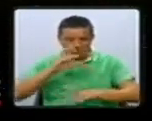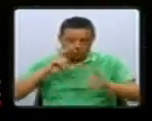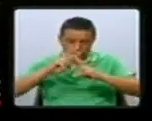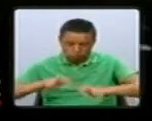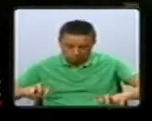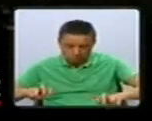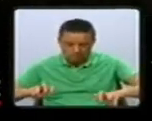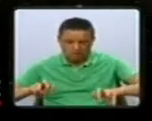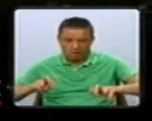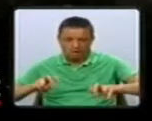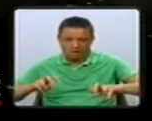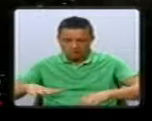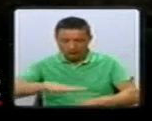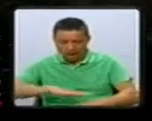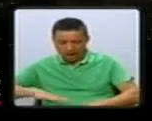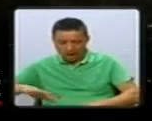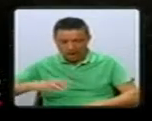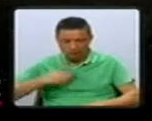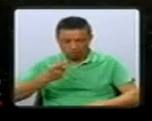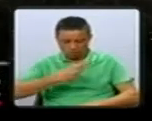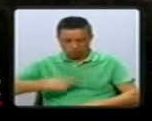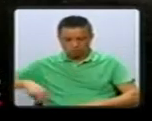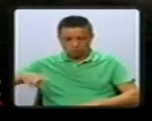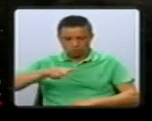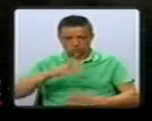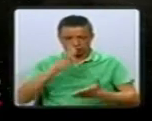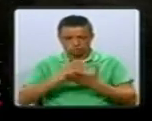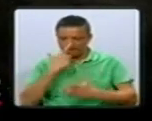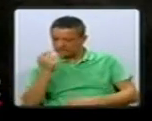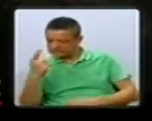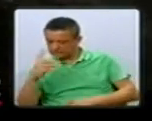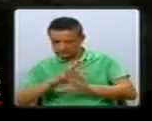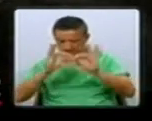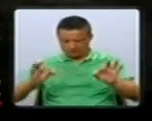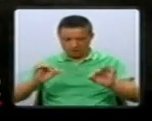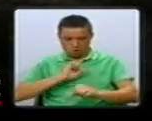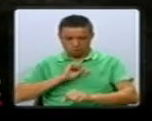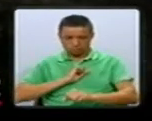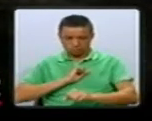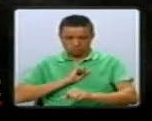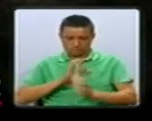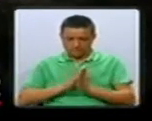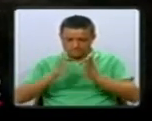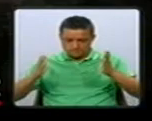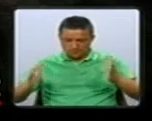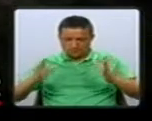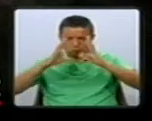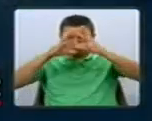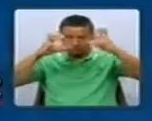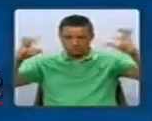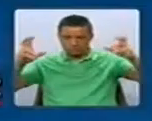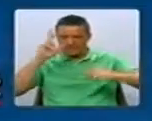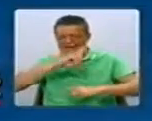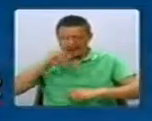encontrar uma disposição geométrica que nós só encontramos nas galáxias parecidas com a nossa. Ou seja, aquelas grandes nuvens de gás e poeira